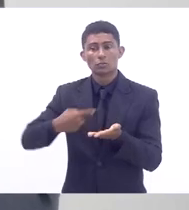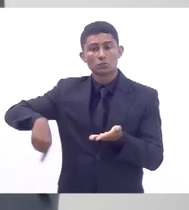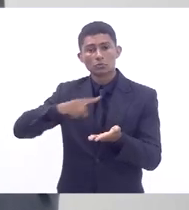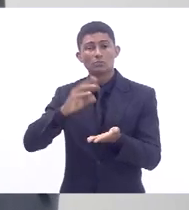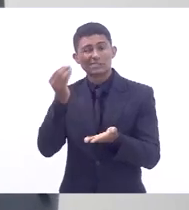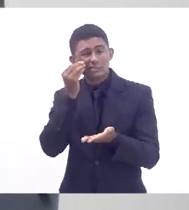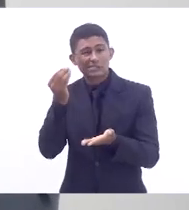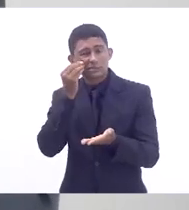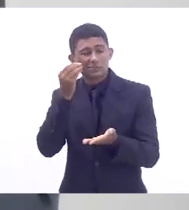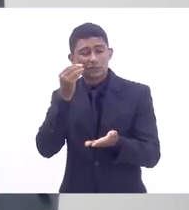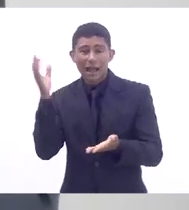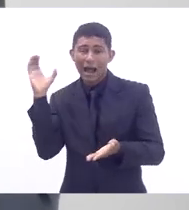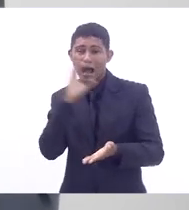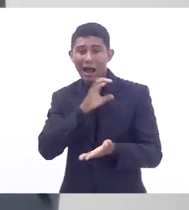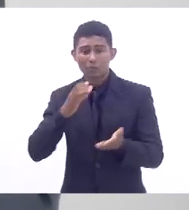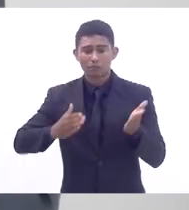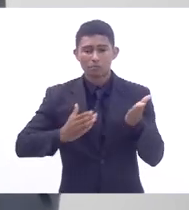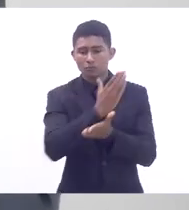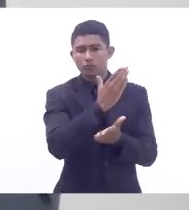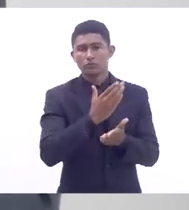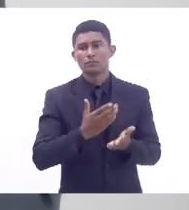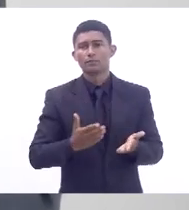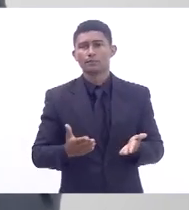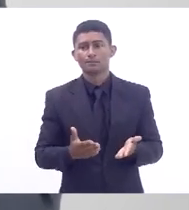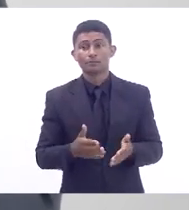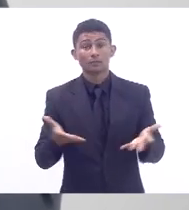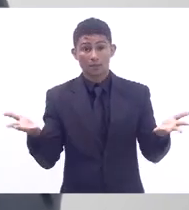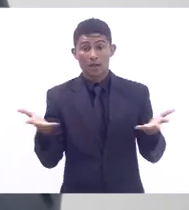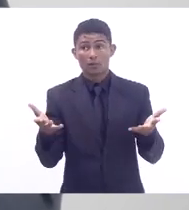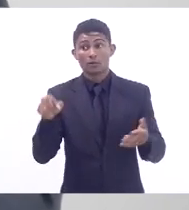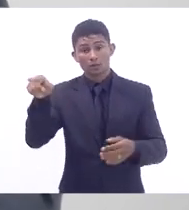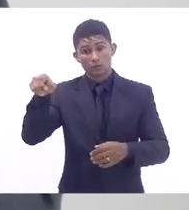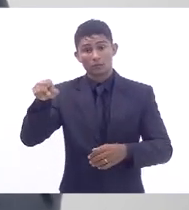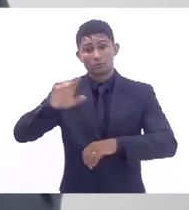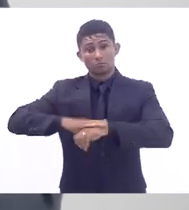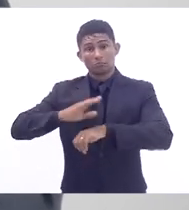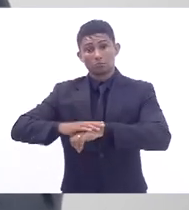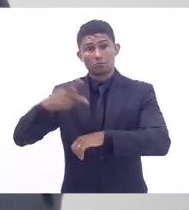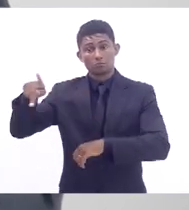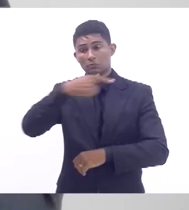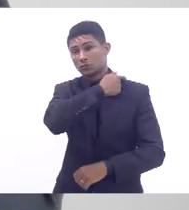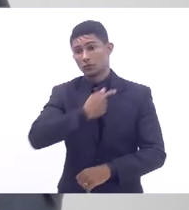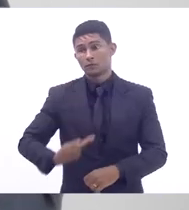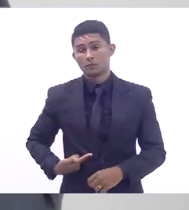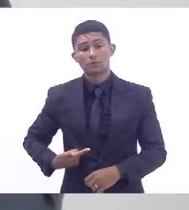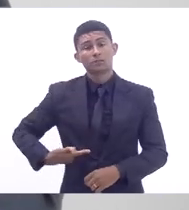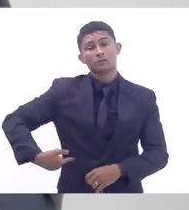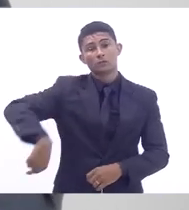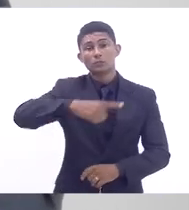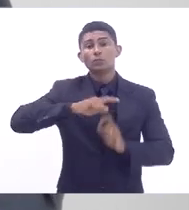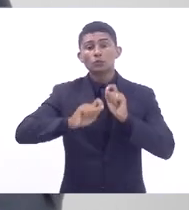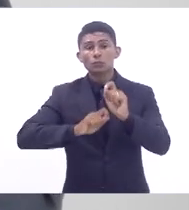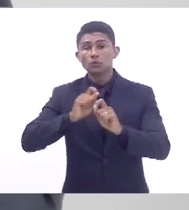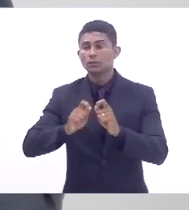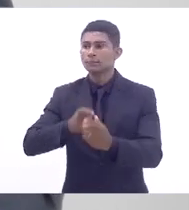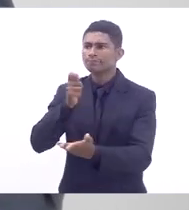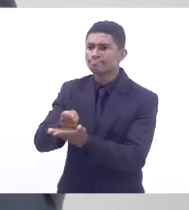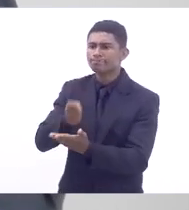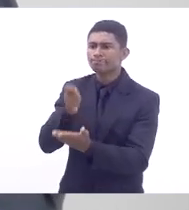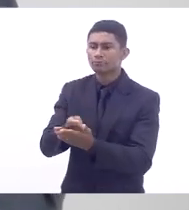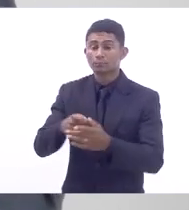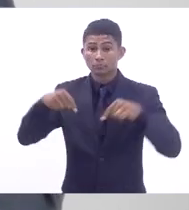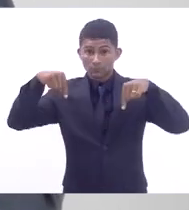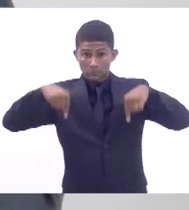aprovado o mais rápido possível vai ser a nossa competência nesse momento eu vendo Então quê que a gente pode fazer é pressionar essa audiência